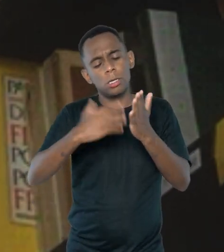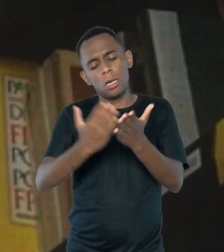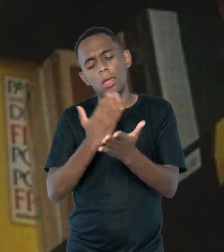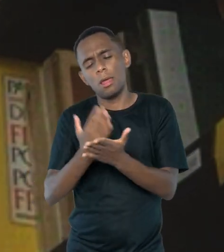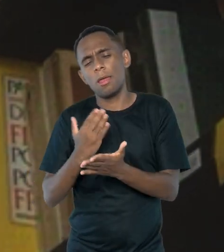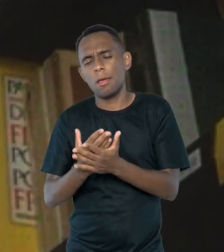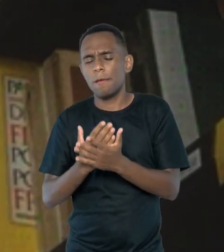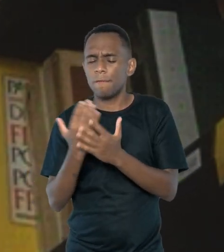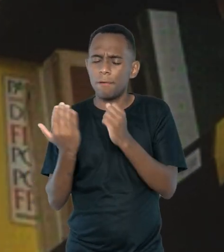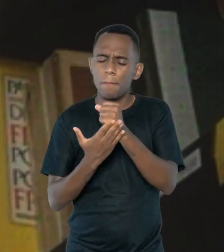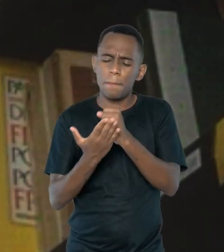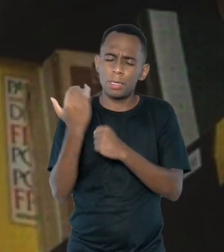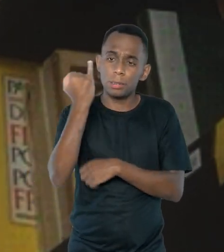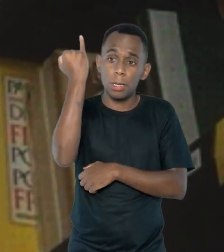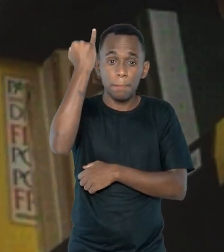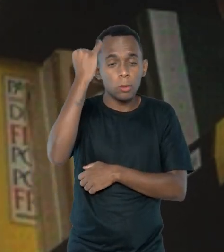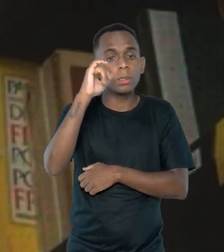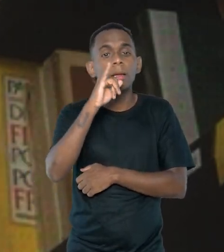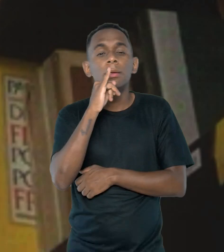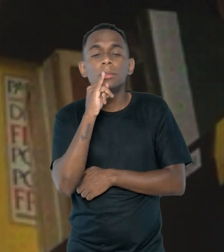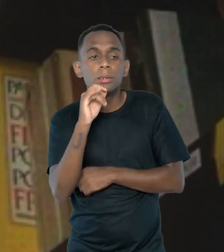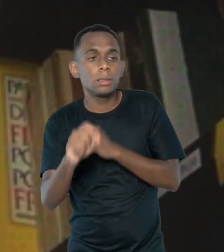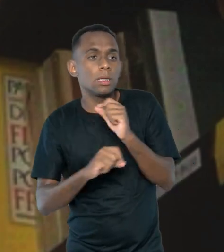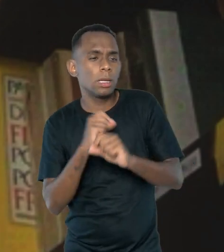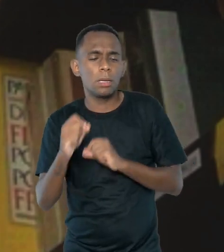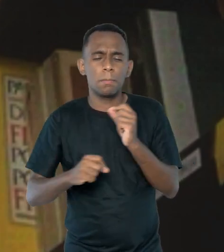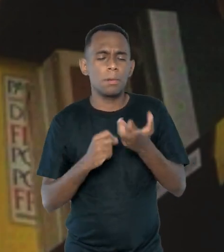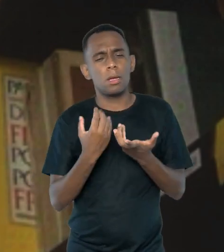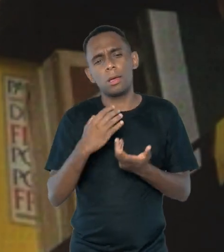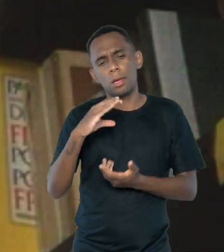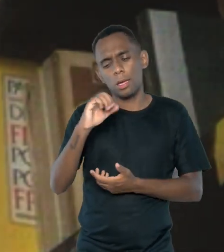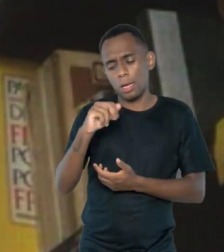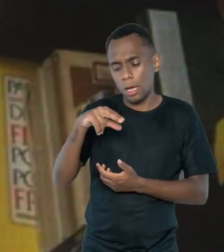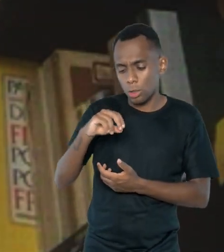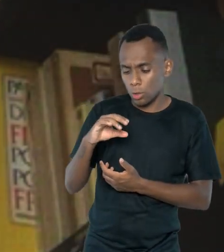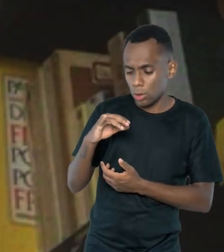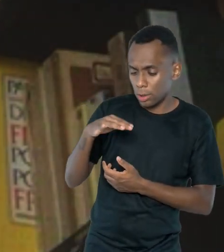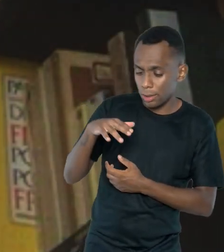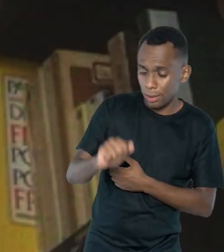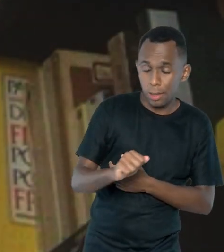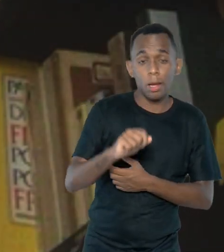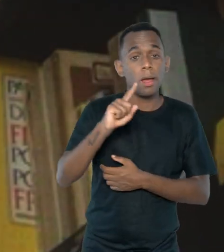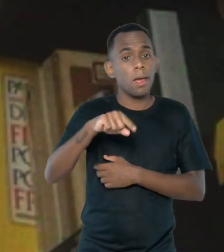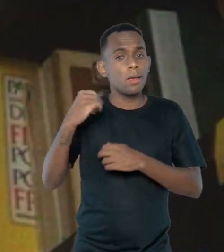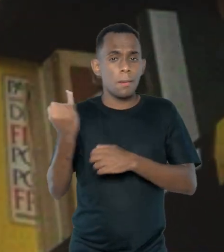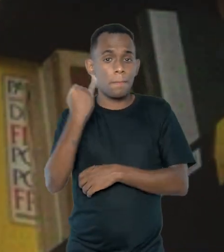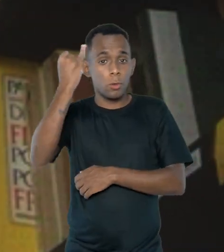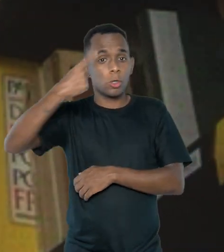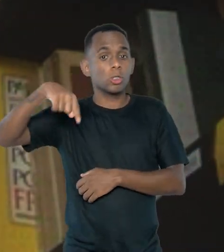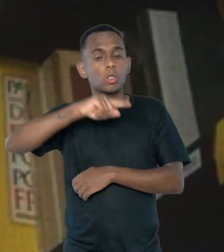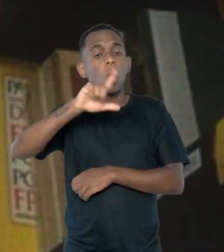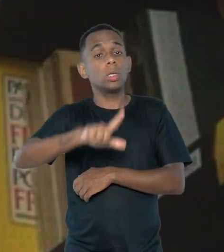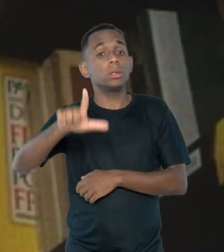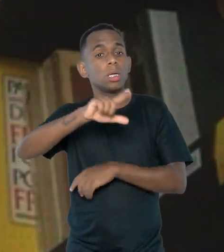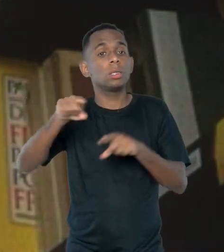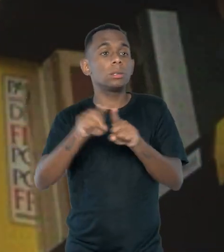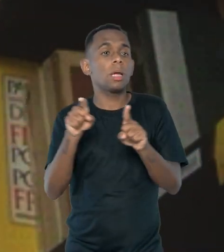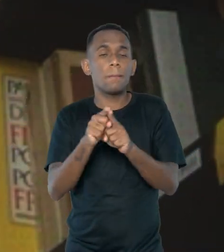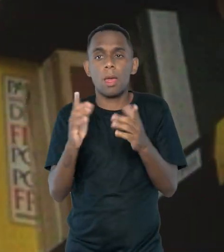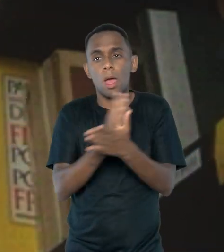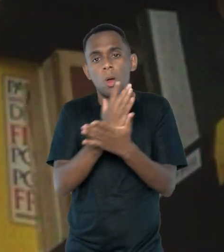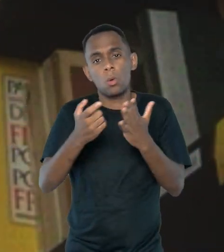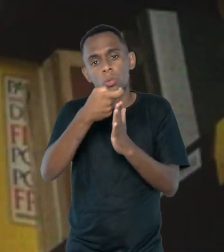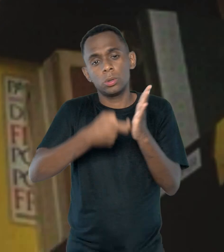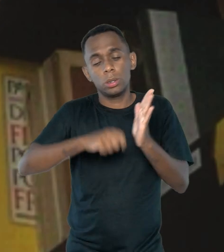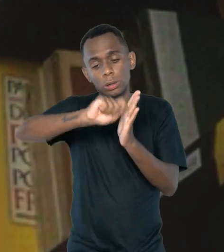fundamentais, desde as obras canônicas, as obras fundamentais da nossa literatura, até obras